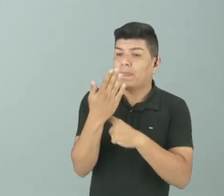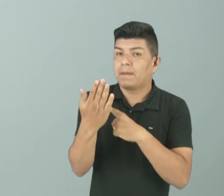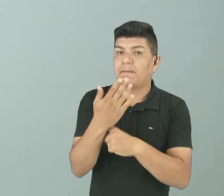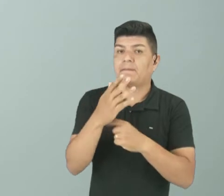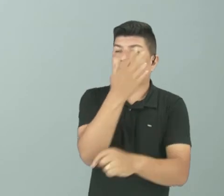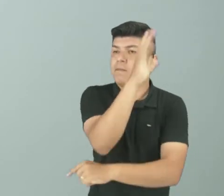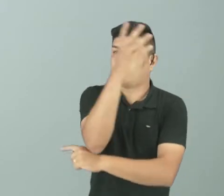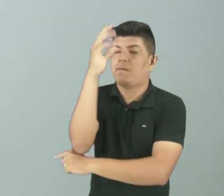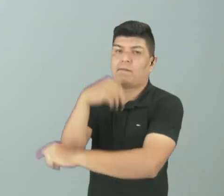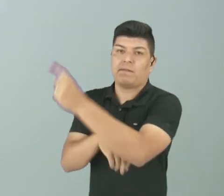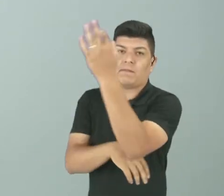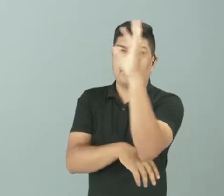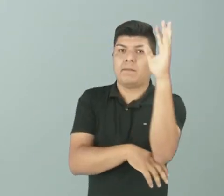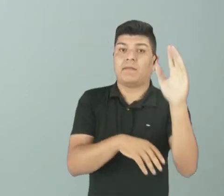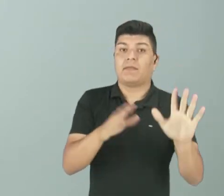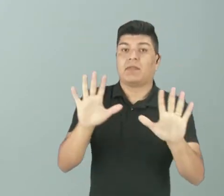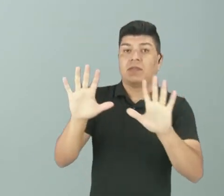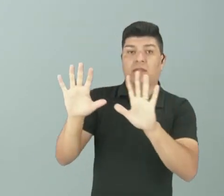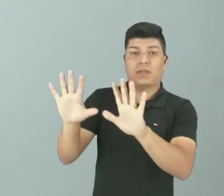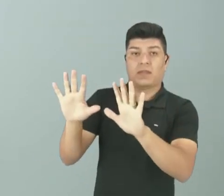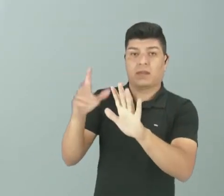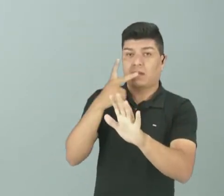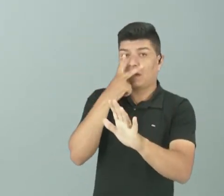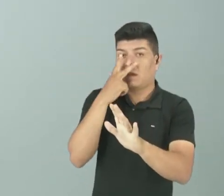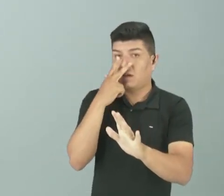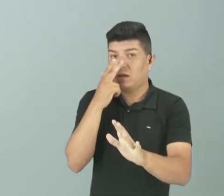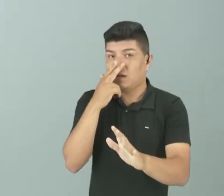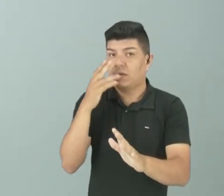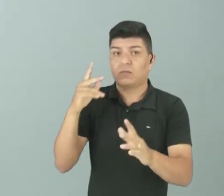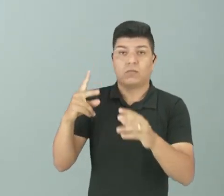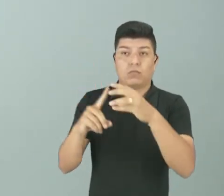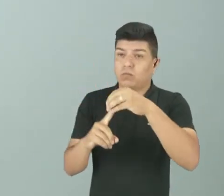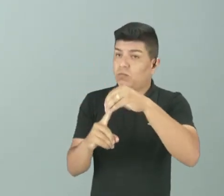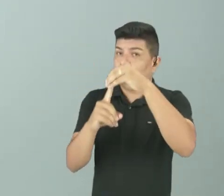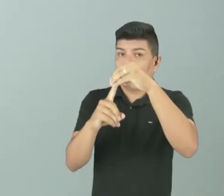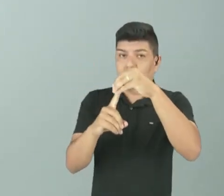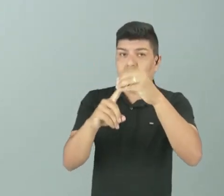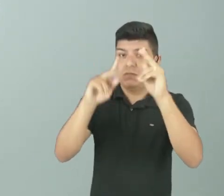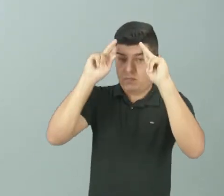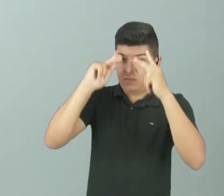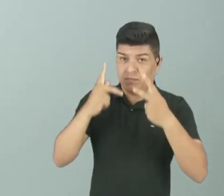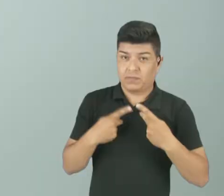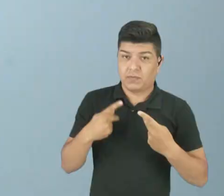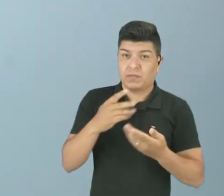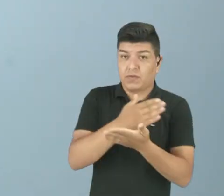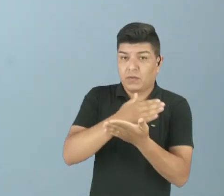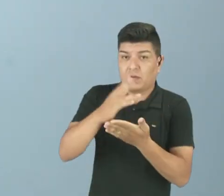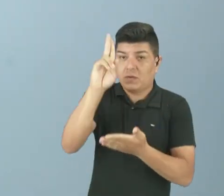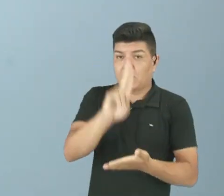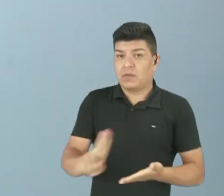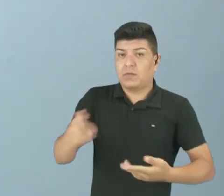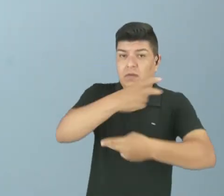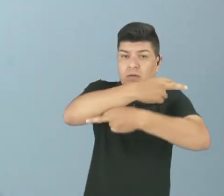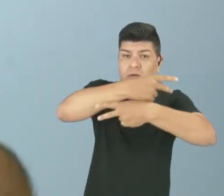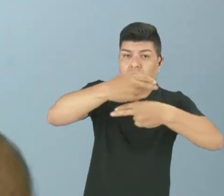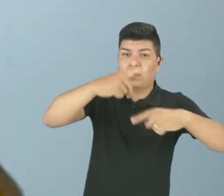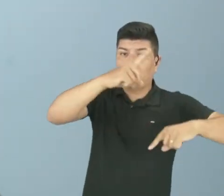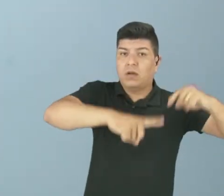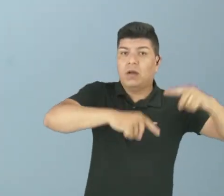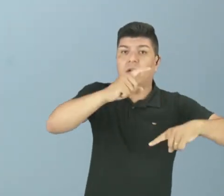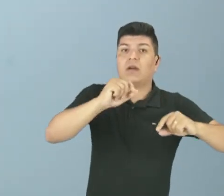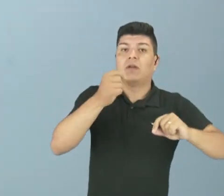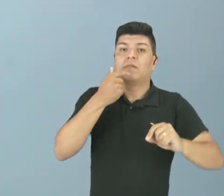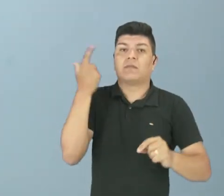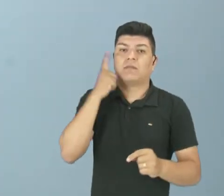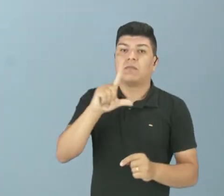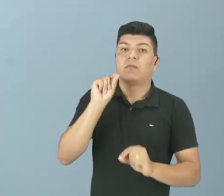da natureza, que até então a natureza era uma supremacia sobre o ser humano. Quando ele começa a usar esses instrumentos, ele começa então